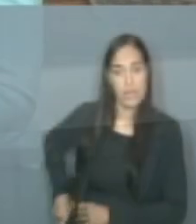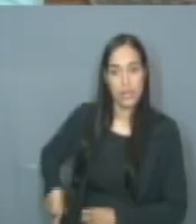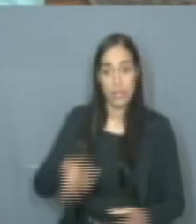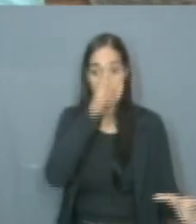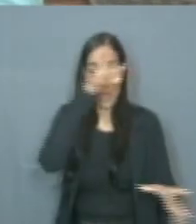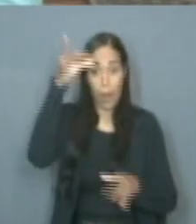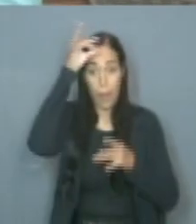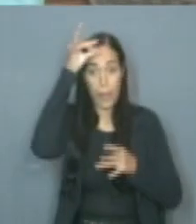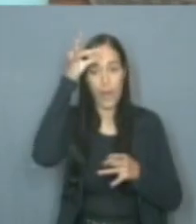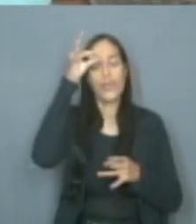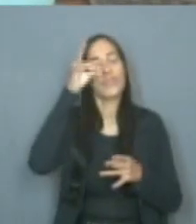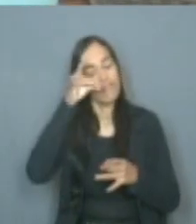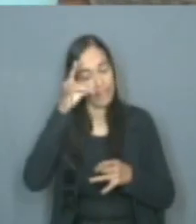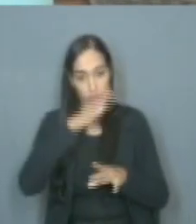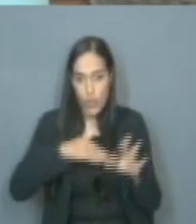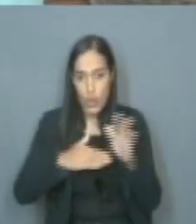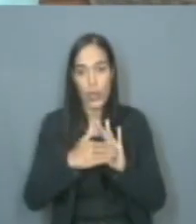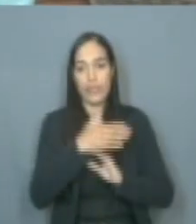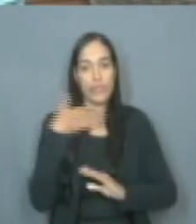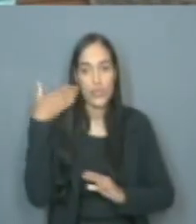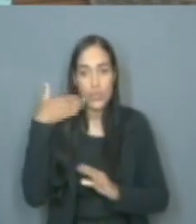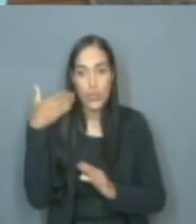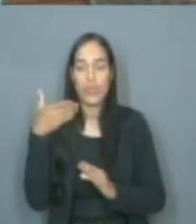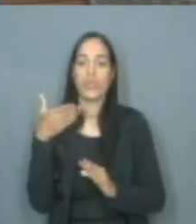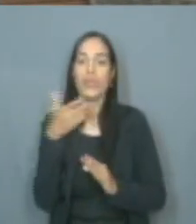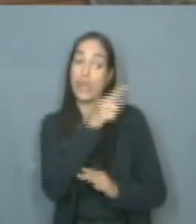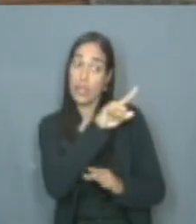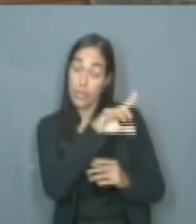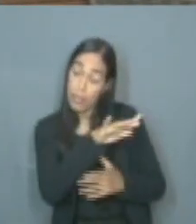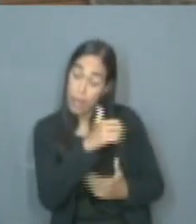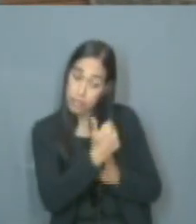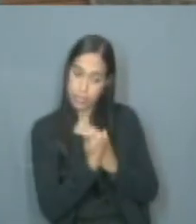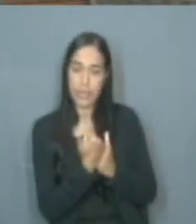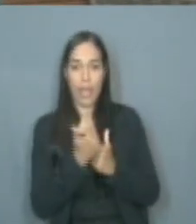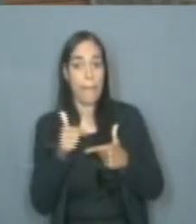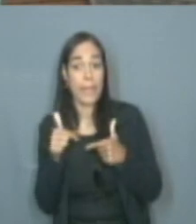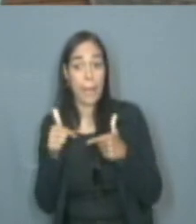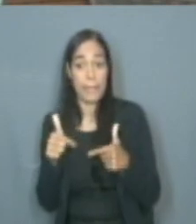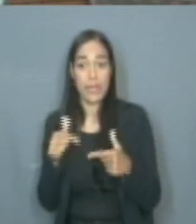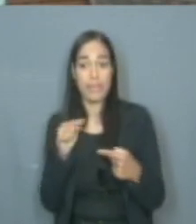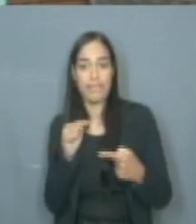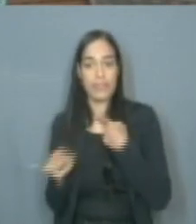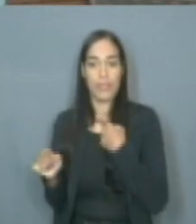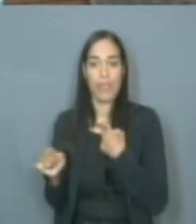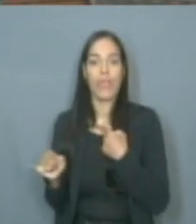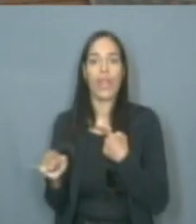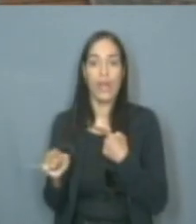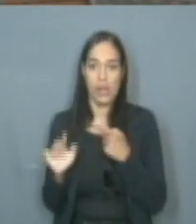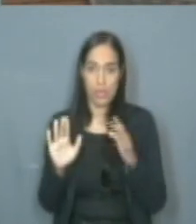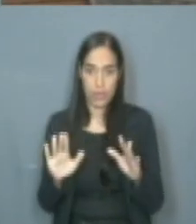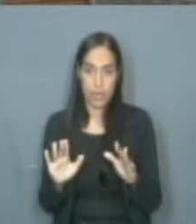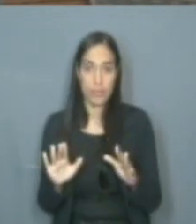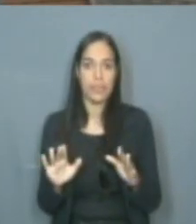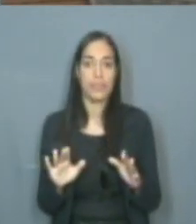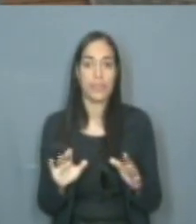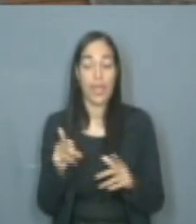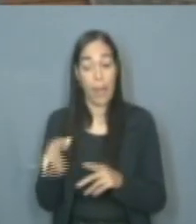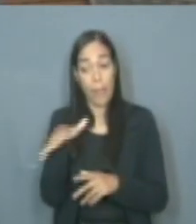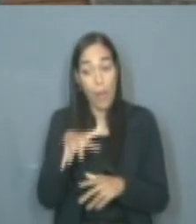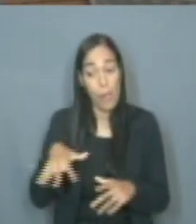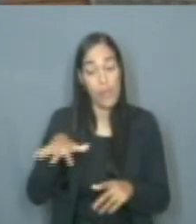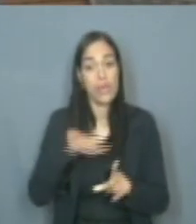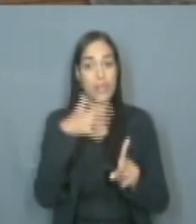que, cada vez mais, aí sim a minha militância contrária aos privilégios que a